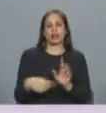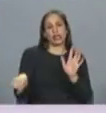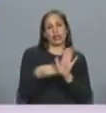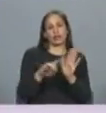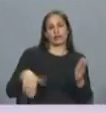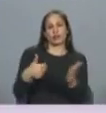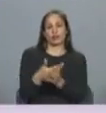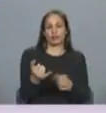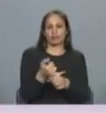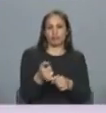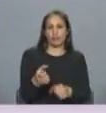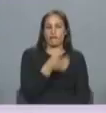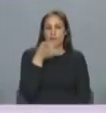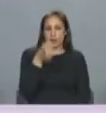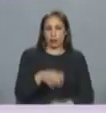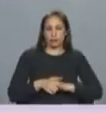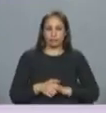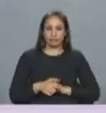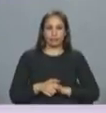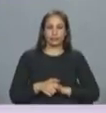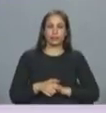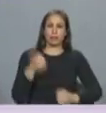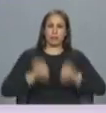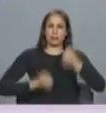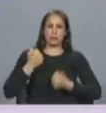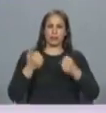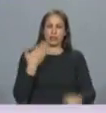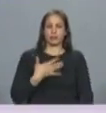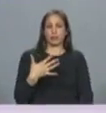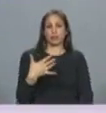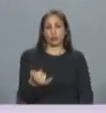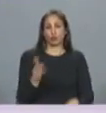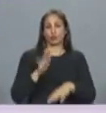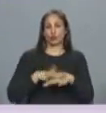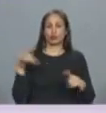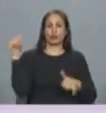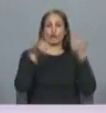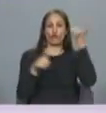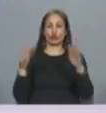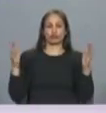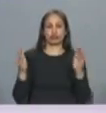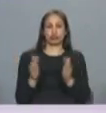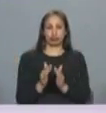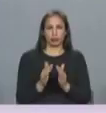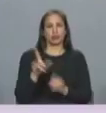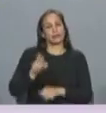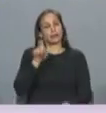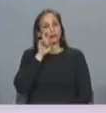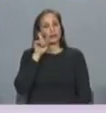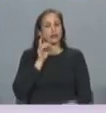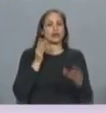agendada para a próxima semana uma manifestação contra a redução do número do vôo e em defesa de melhores acessibilidades